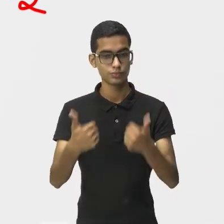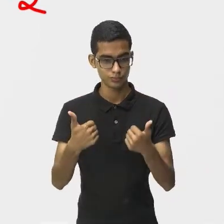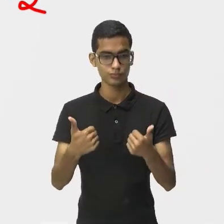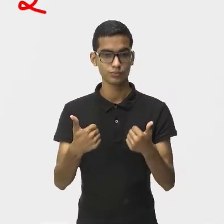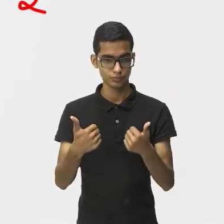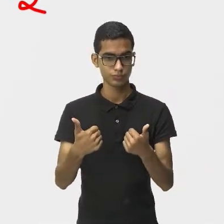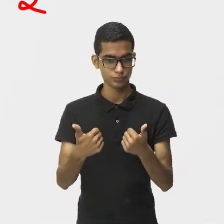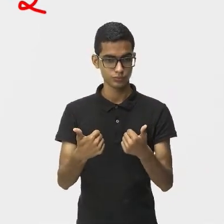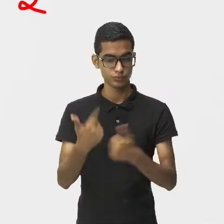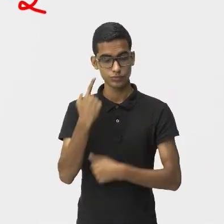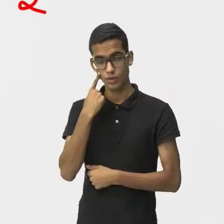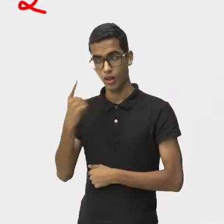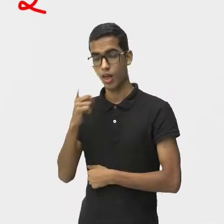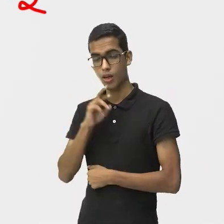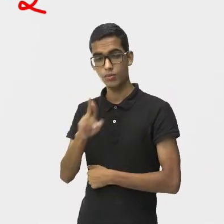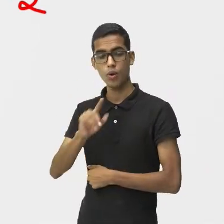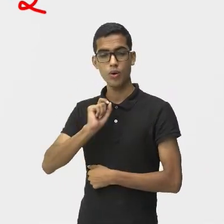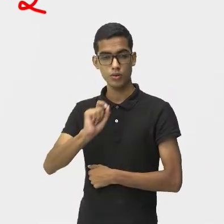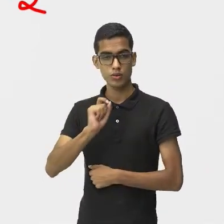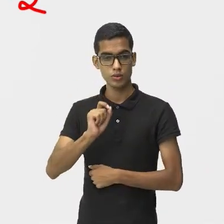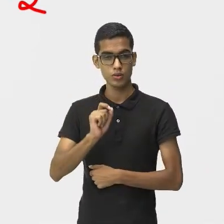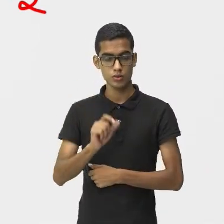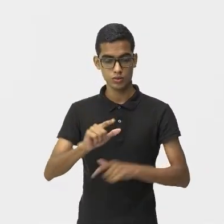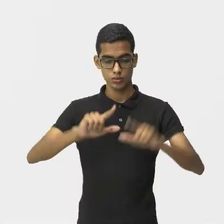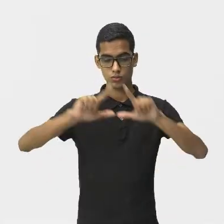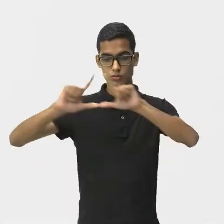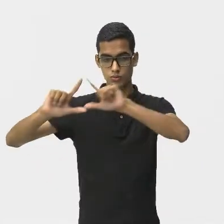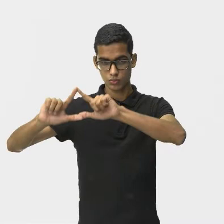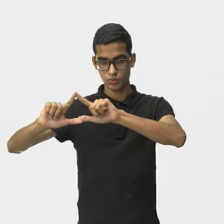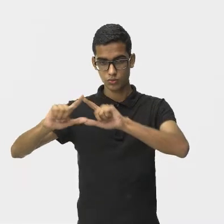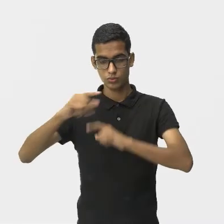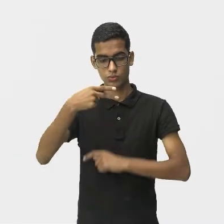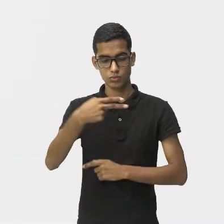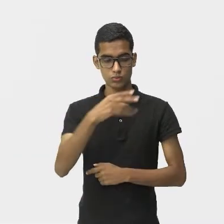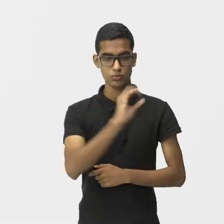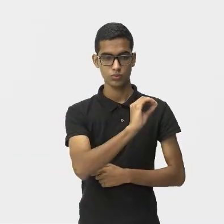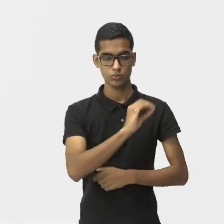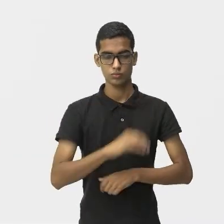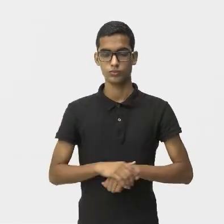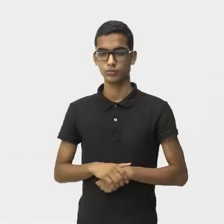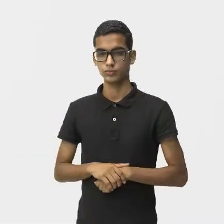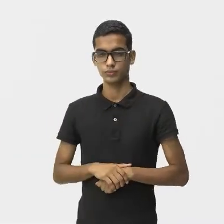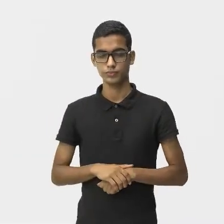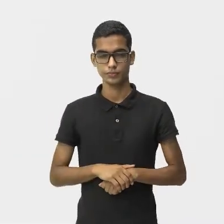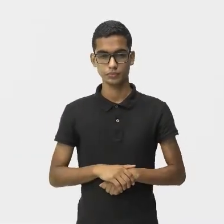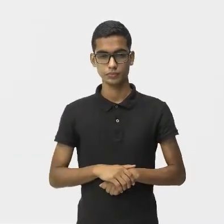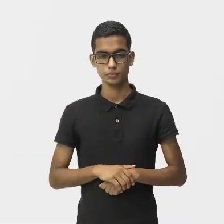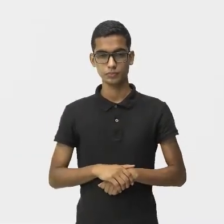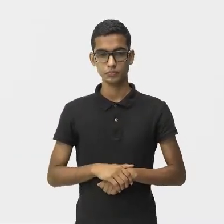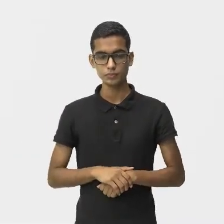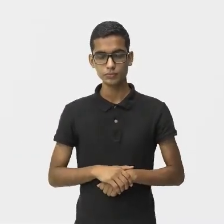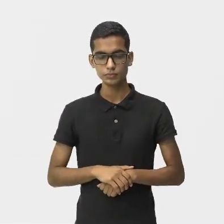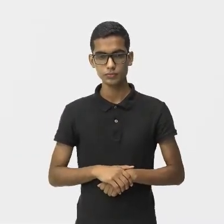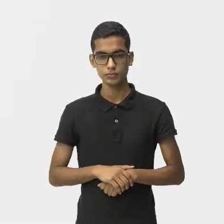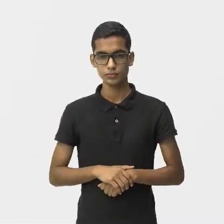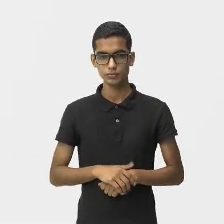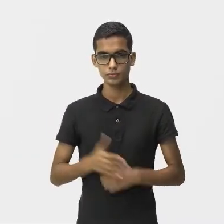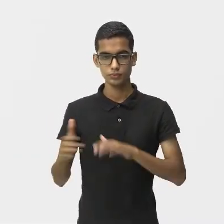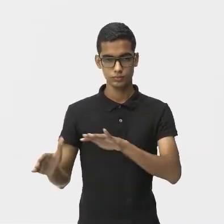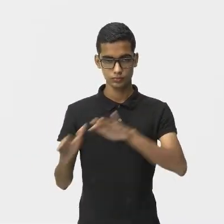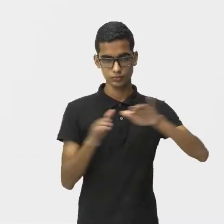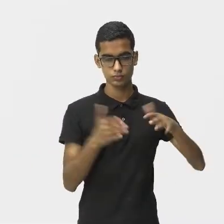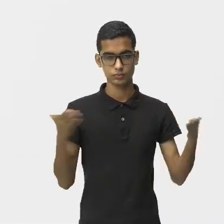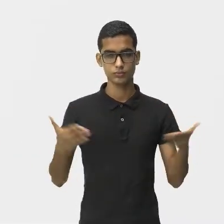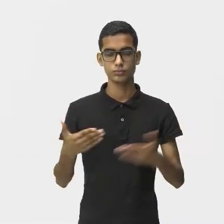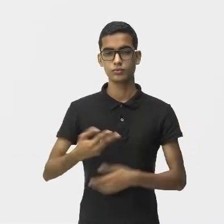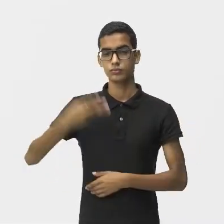que o delta for igual a 0. Vamos ver agora o terceiro caso, em que nós teremos um delta, né,